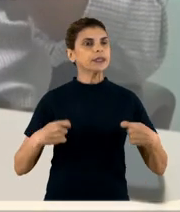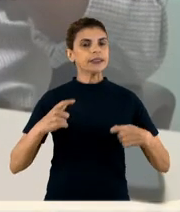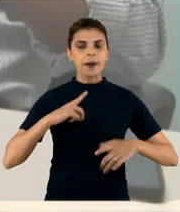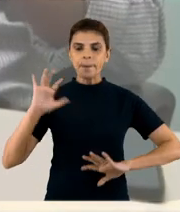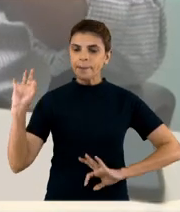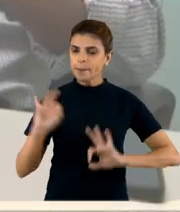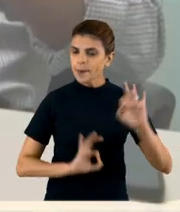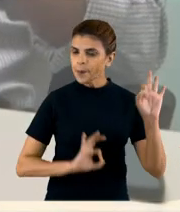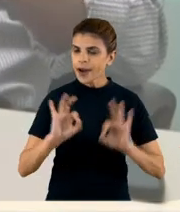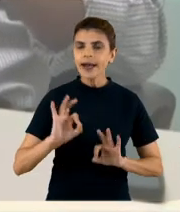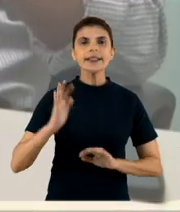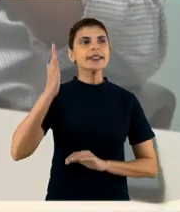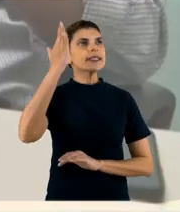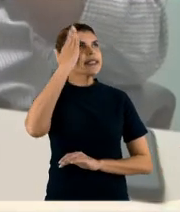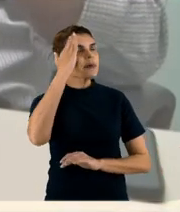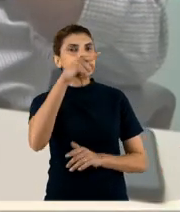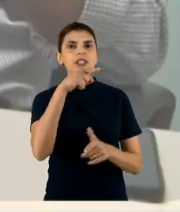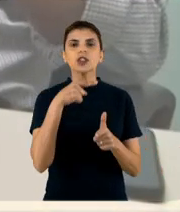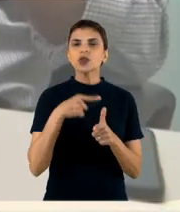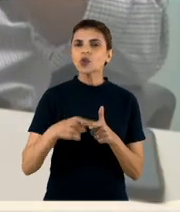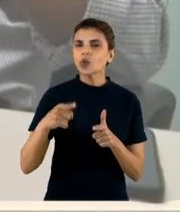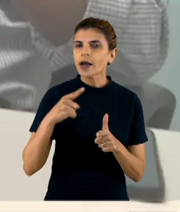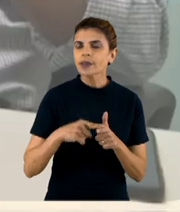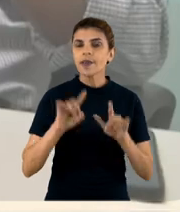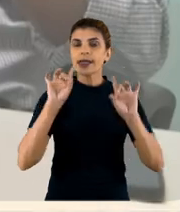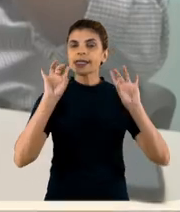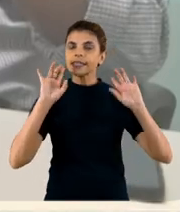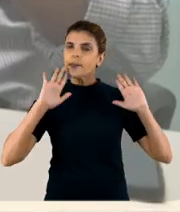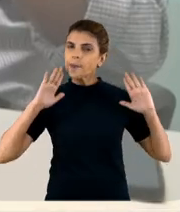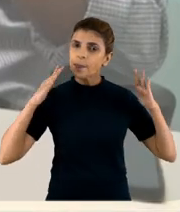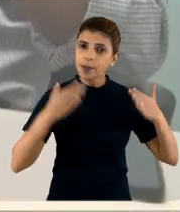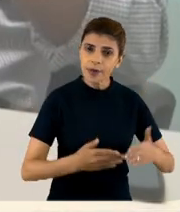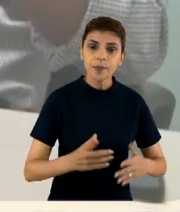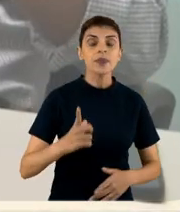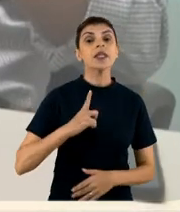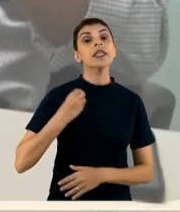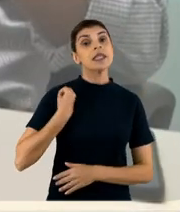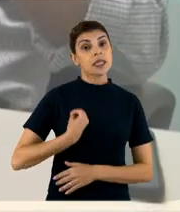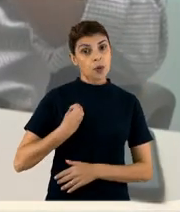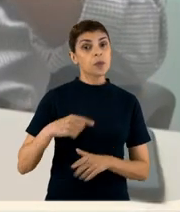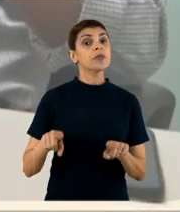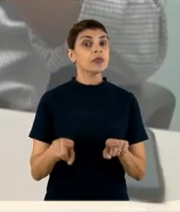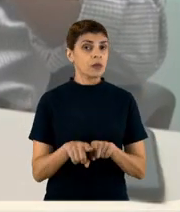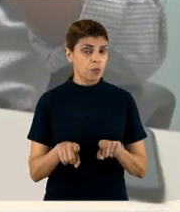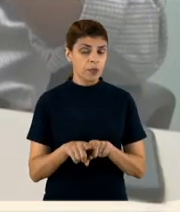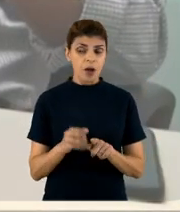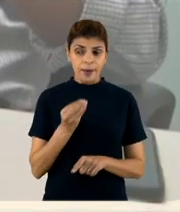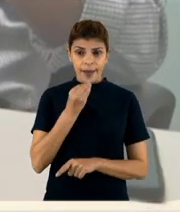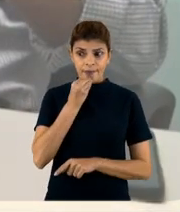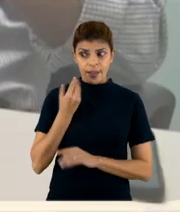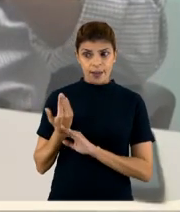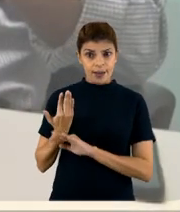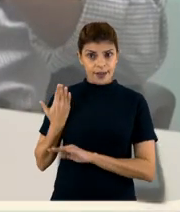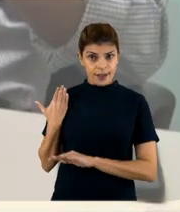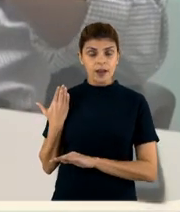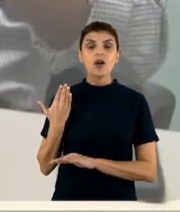saúde têm que estar preparados para essa situação específica. A gente tem também, evidentemente,